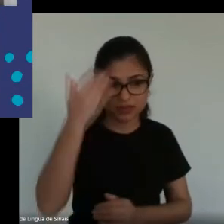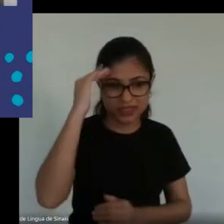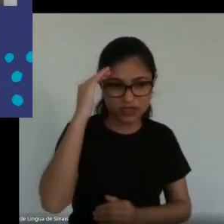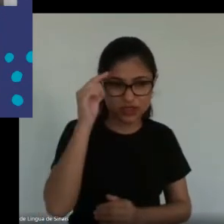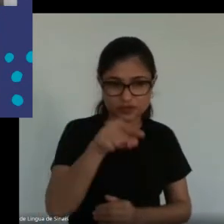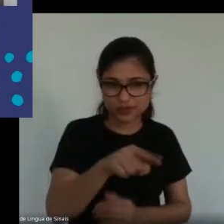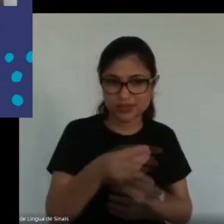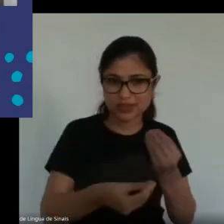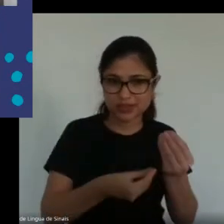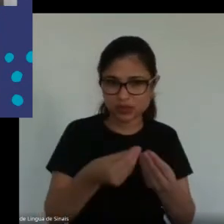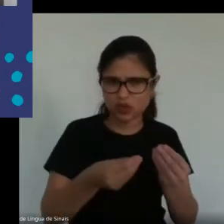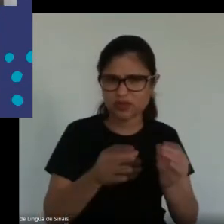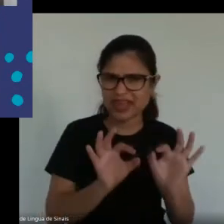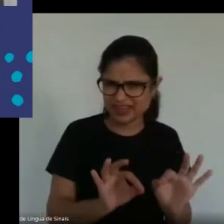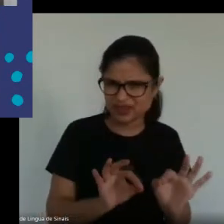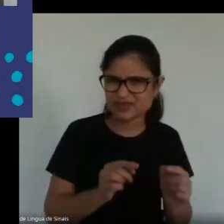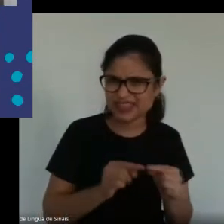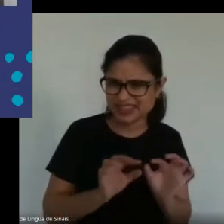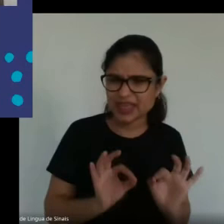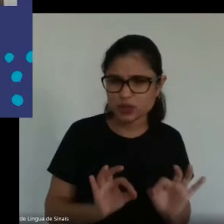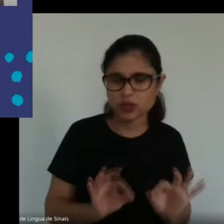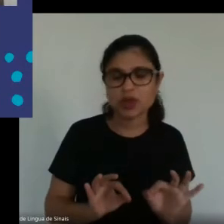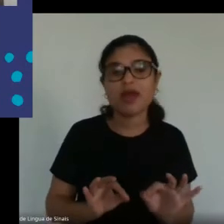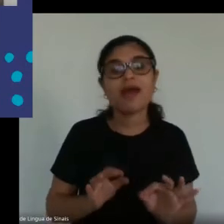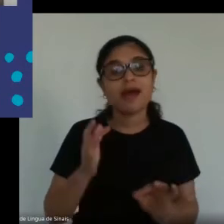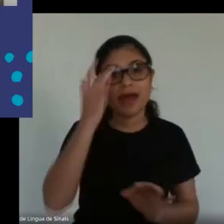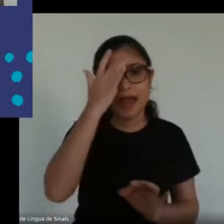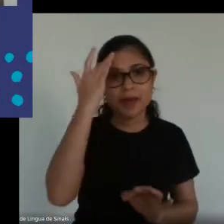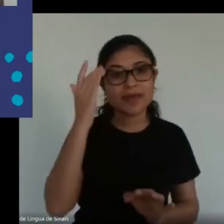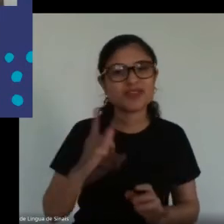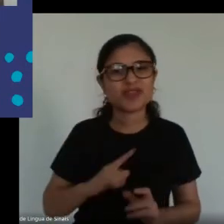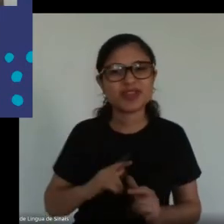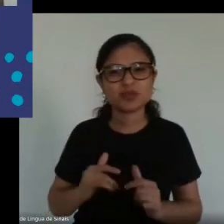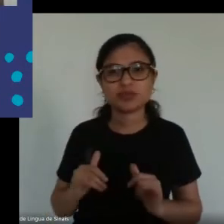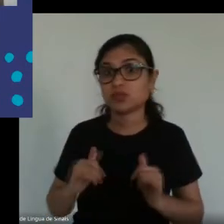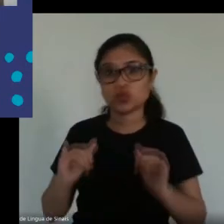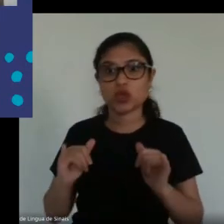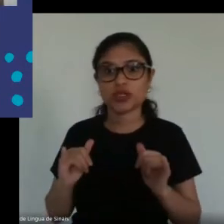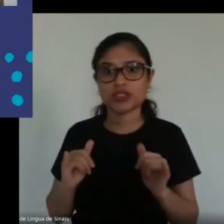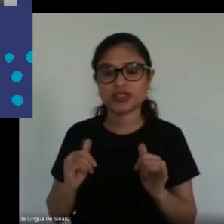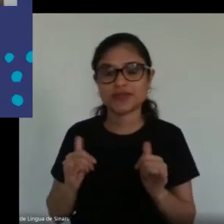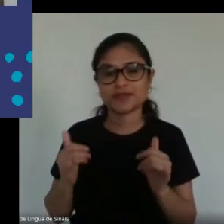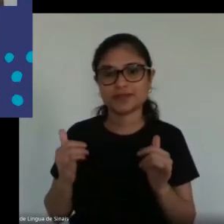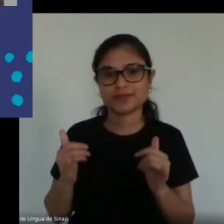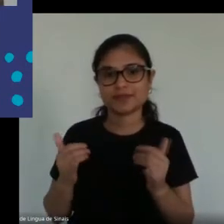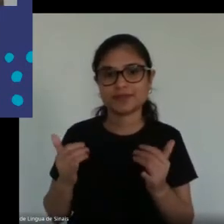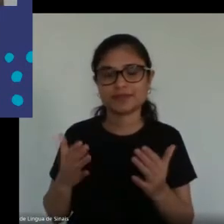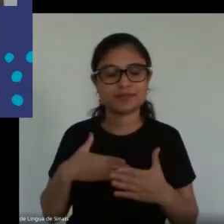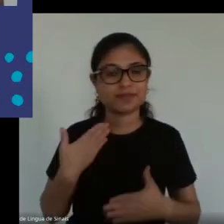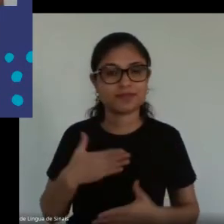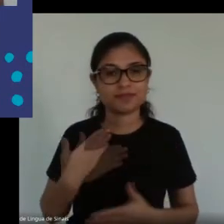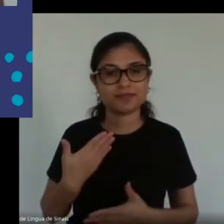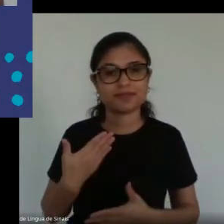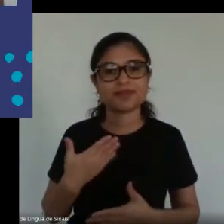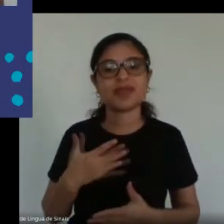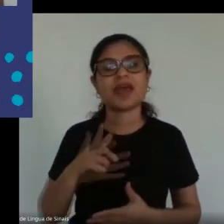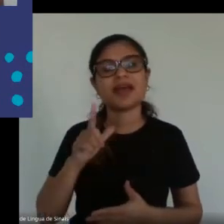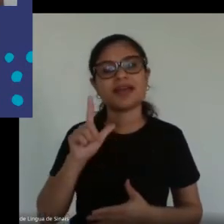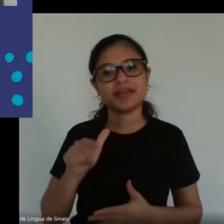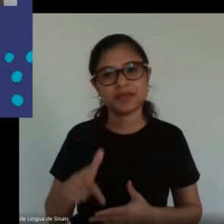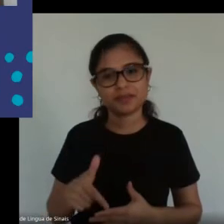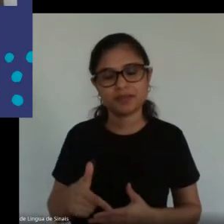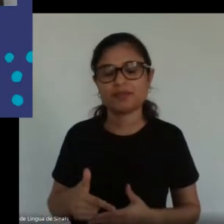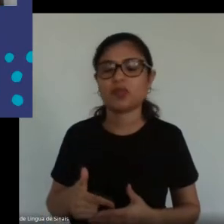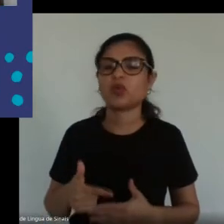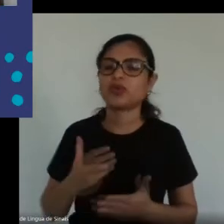isto mesmo? A pessoa vai ter esse choque psíquico que eu falei, ela vai, oi, ela vai, isso, e aí ela vai